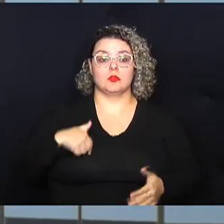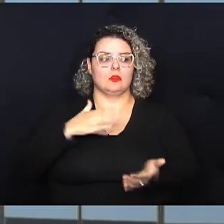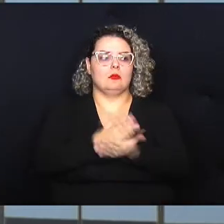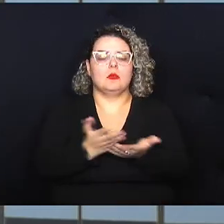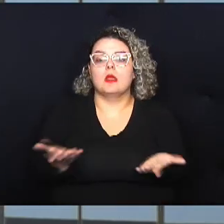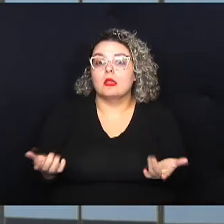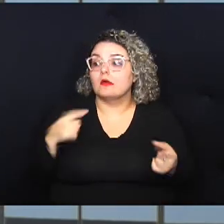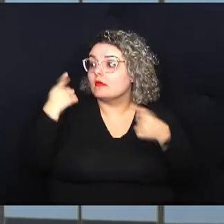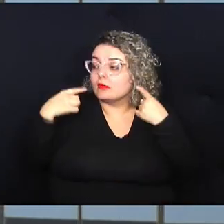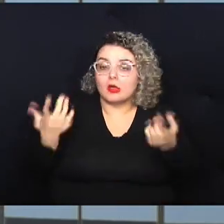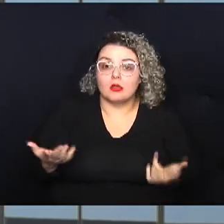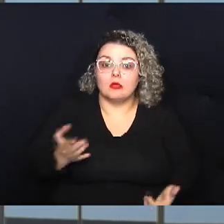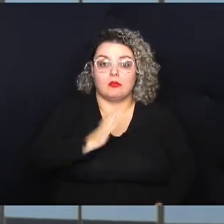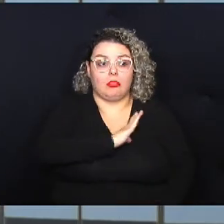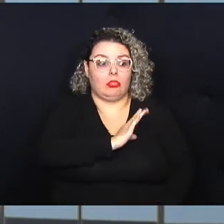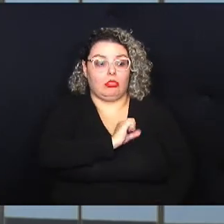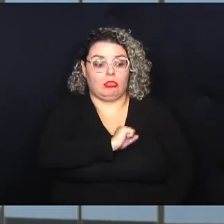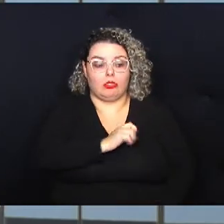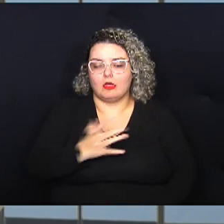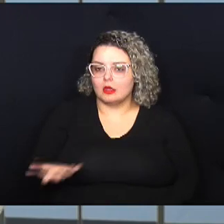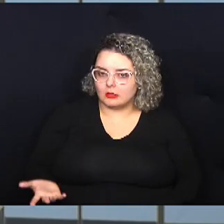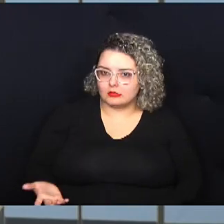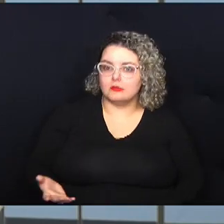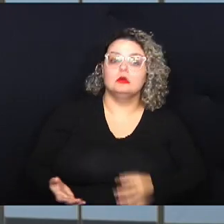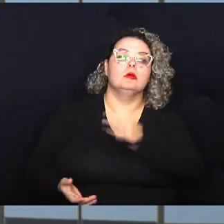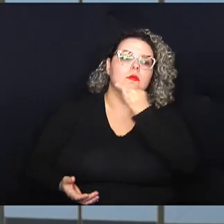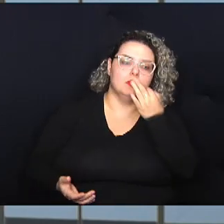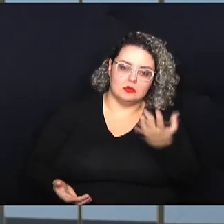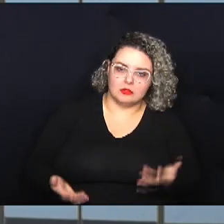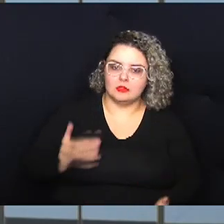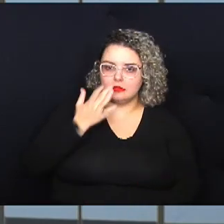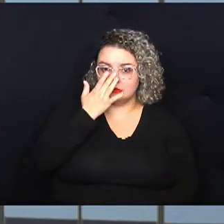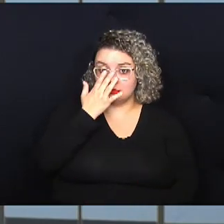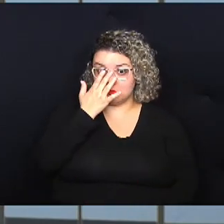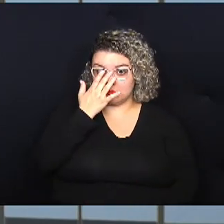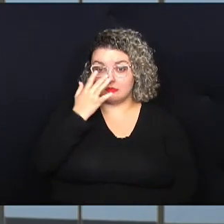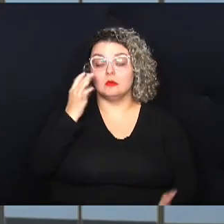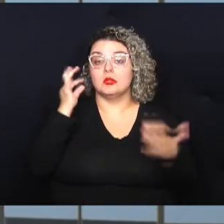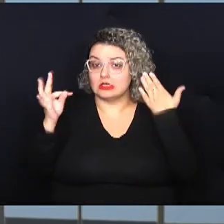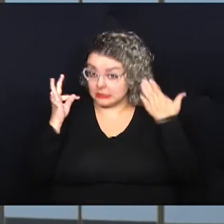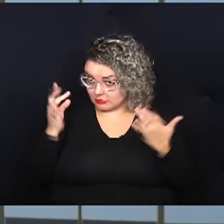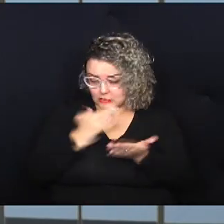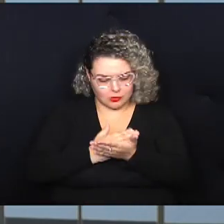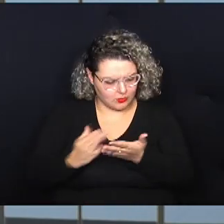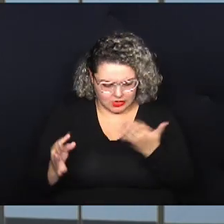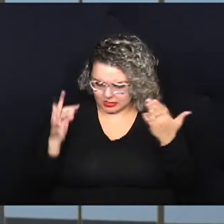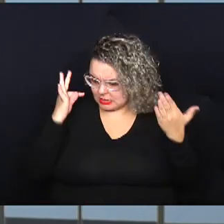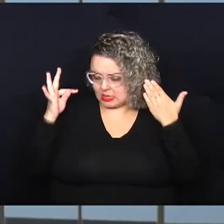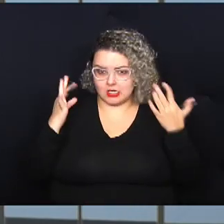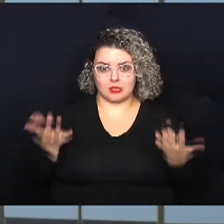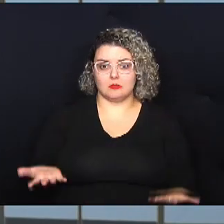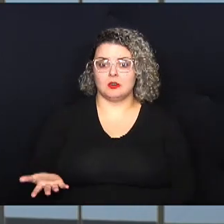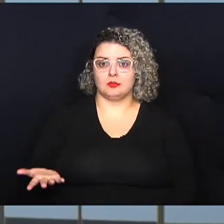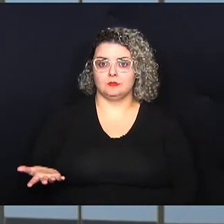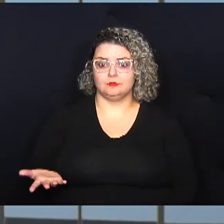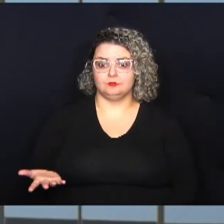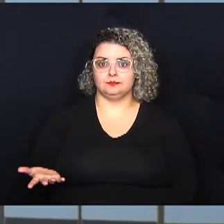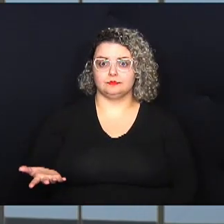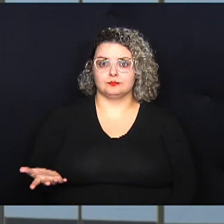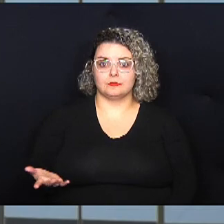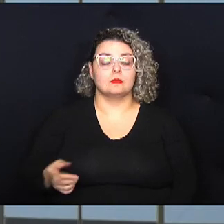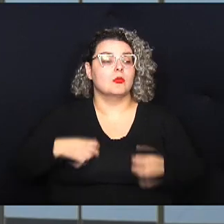enlouquecer, eu vou infartar, né? Perfeito. Então, deixa eu começar. Foi a terapia. Primeira coisa que eu comecei foi a terapia.